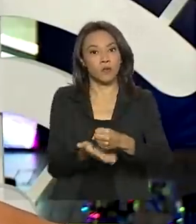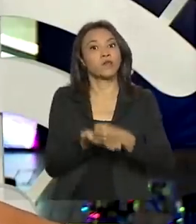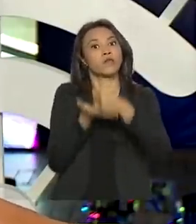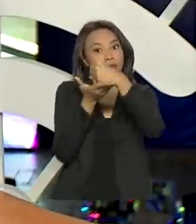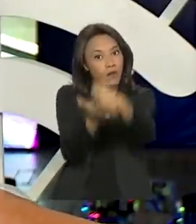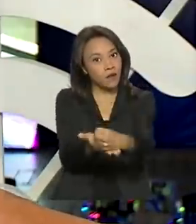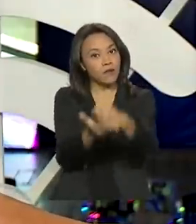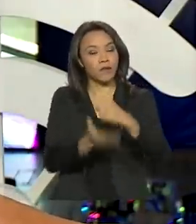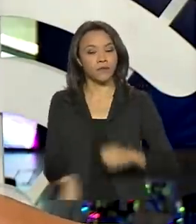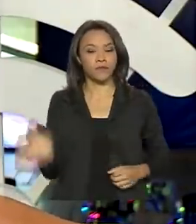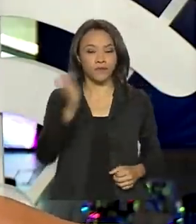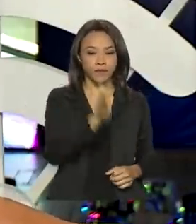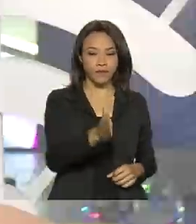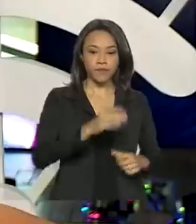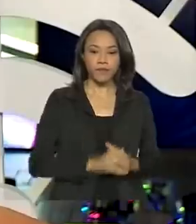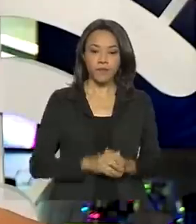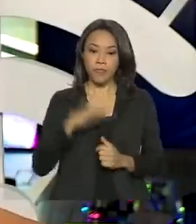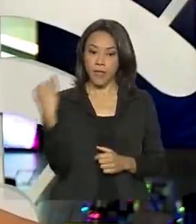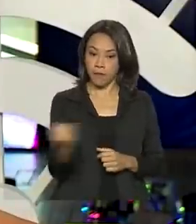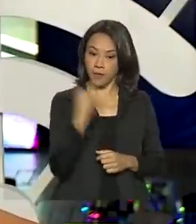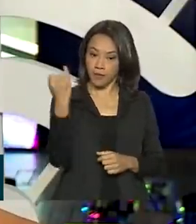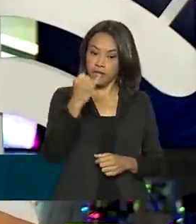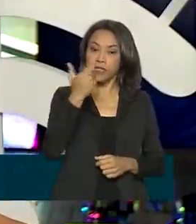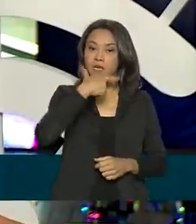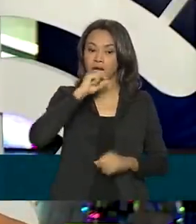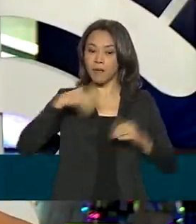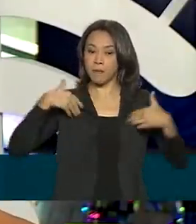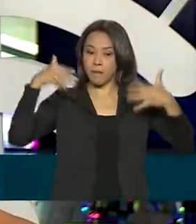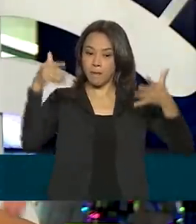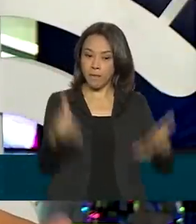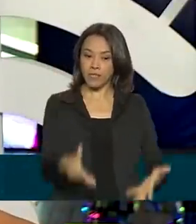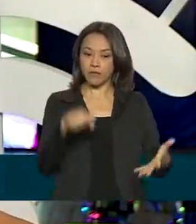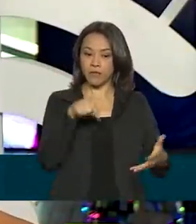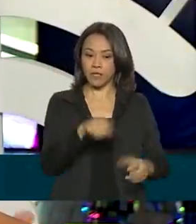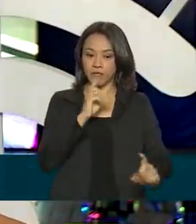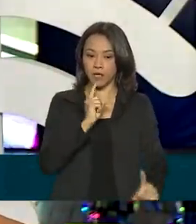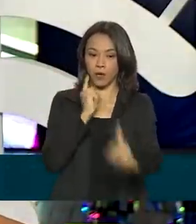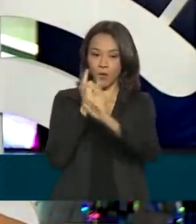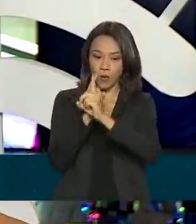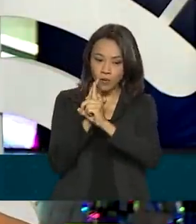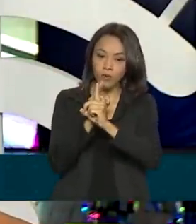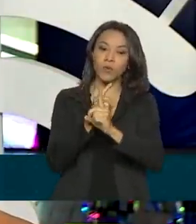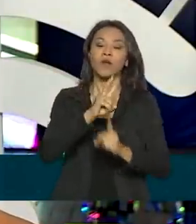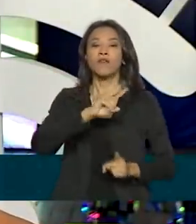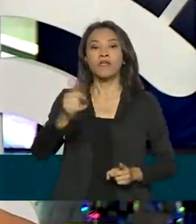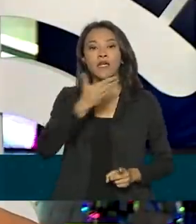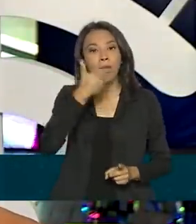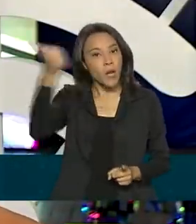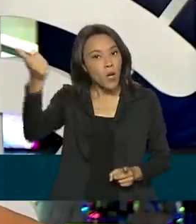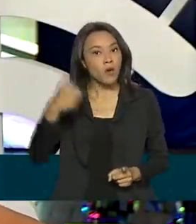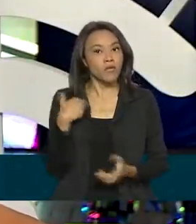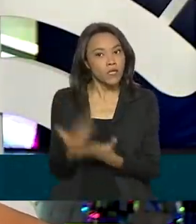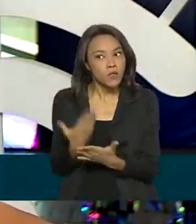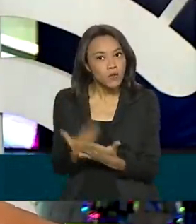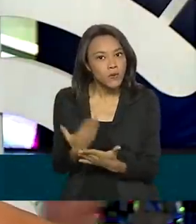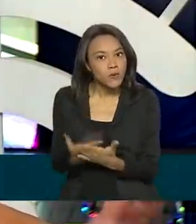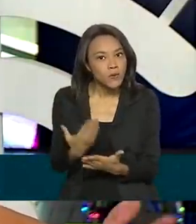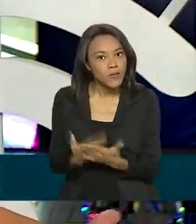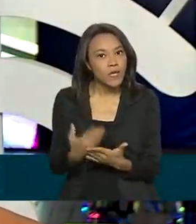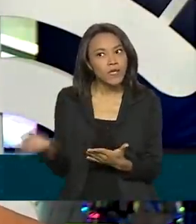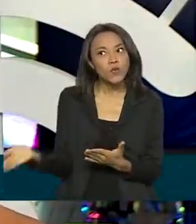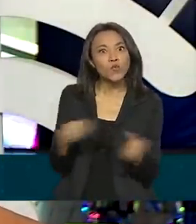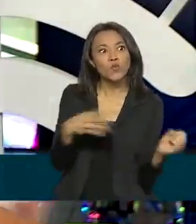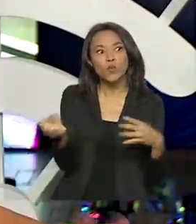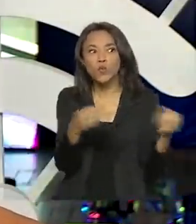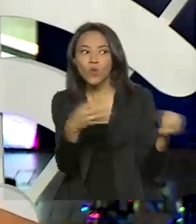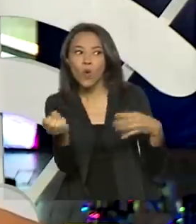jovens, os estudantes que estão participando desse evento, eles percebam que eles vão ter que se aprimorar mais, estudar mais. Tem um novo